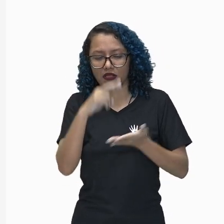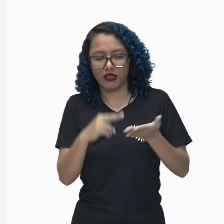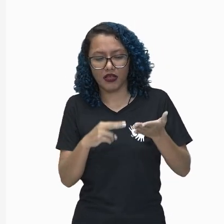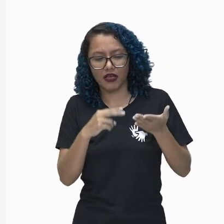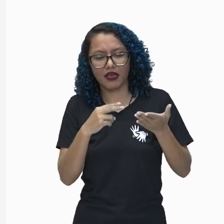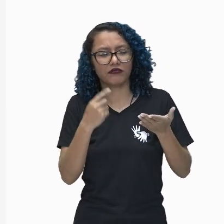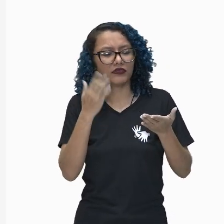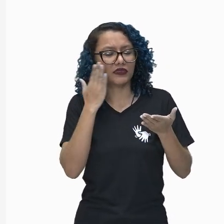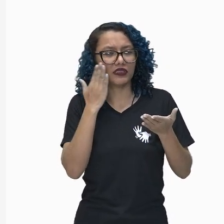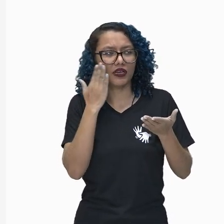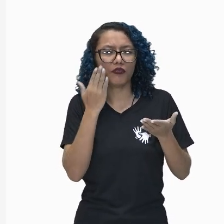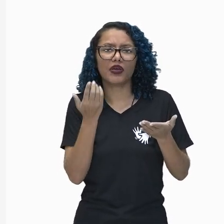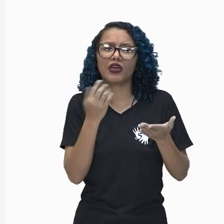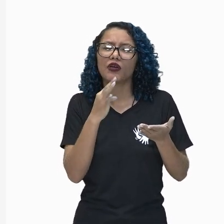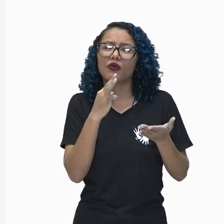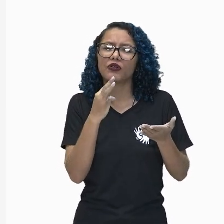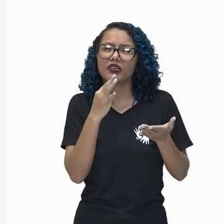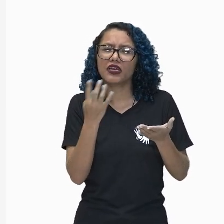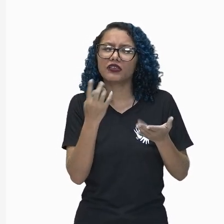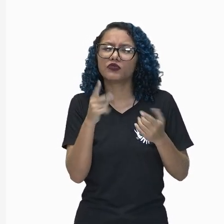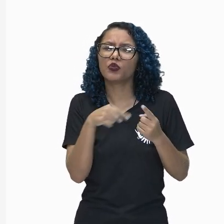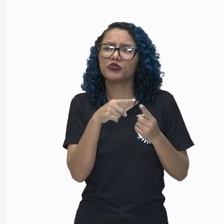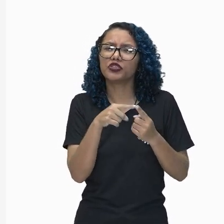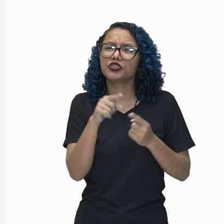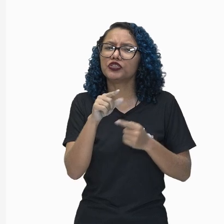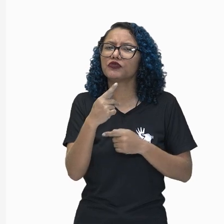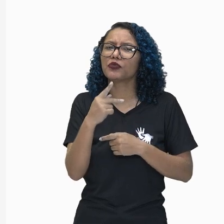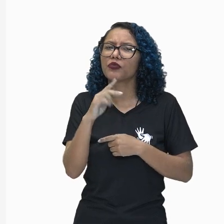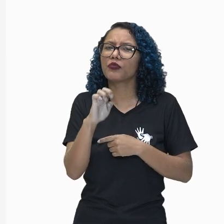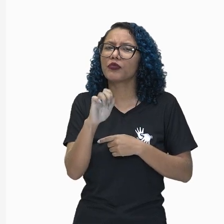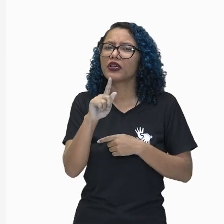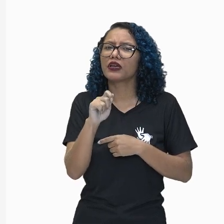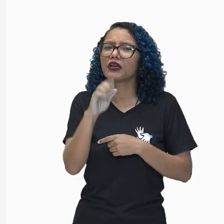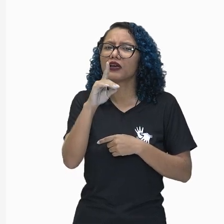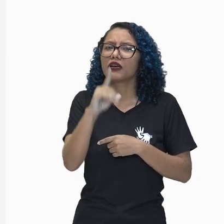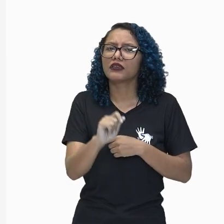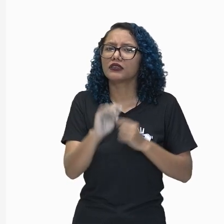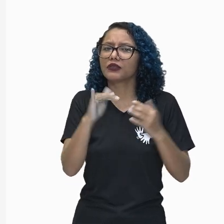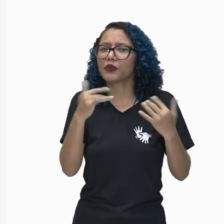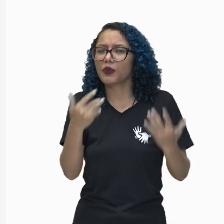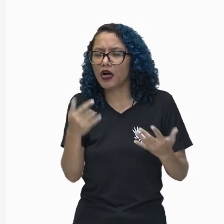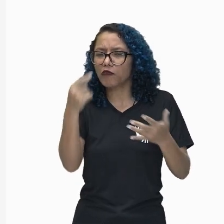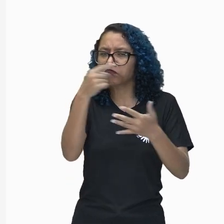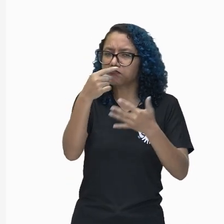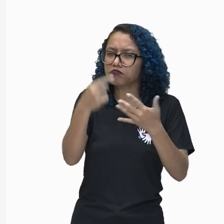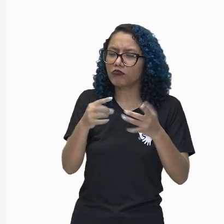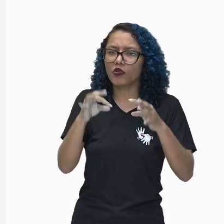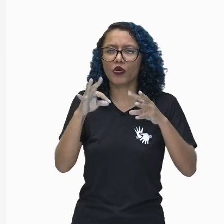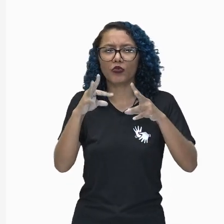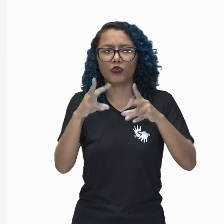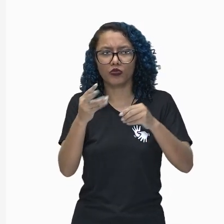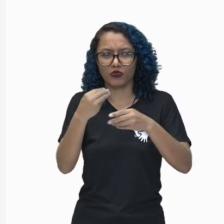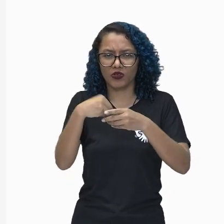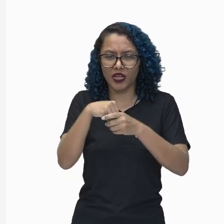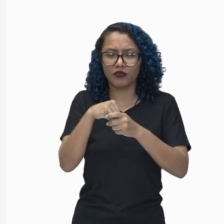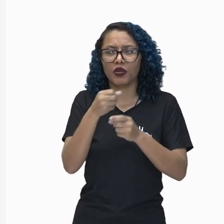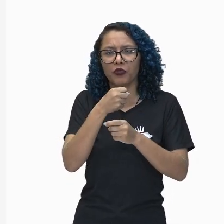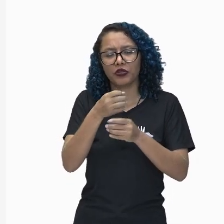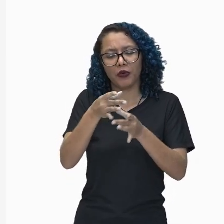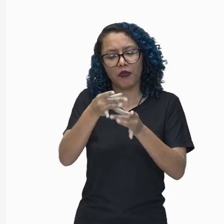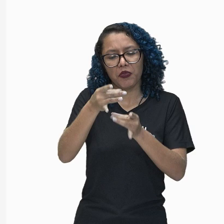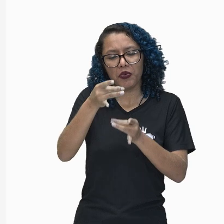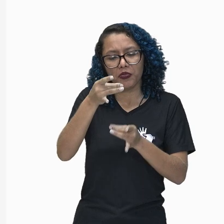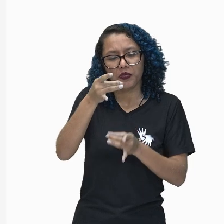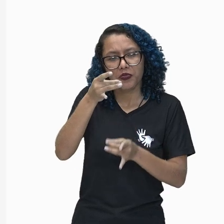pegada hídrica, para que serve a pegada hídrica. Então, a reportagem é longa, né? Ela vai